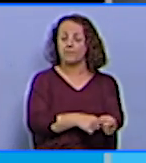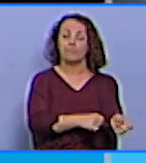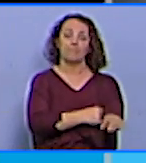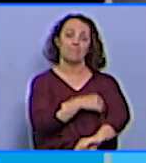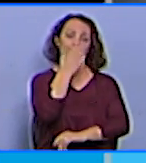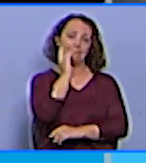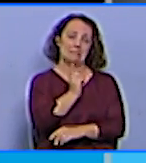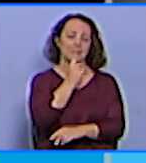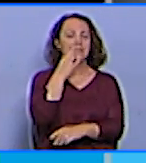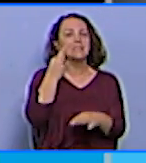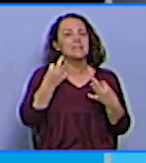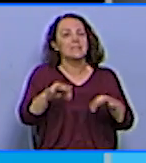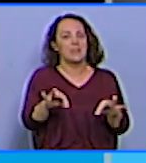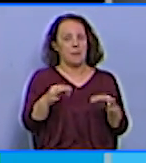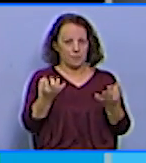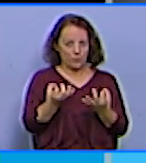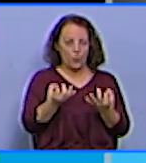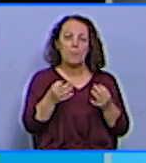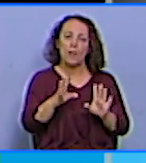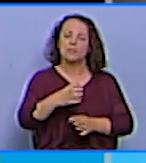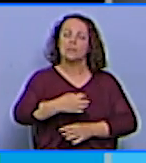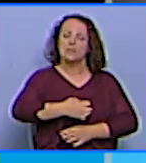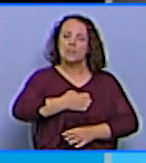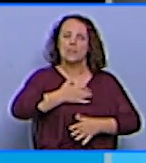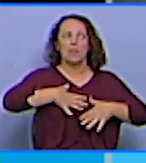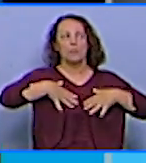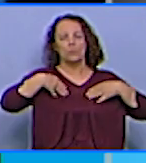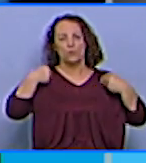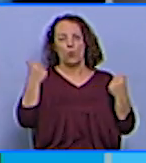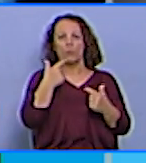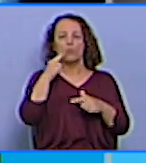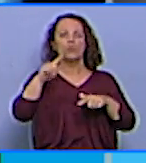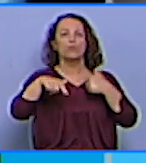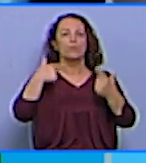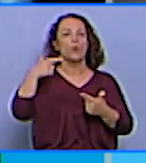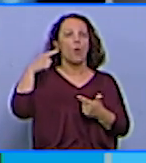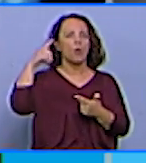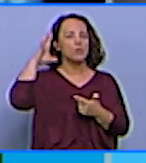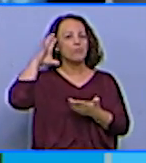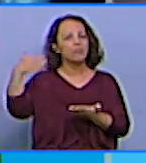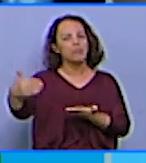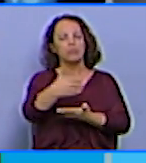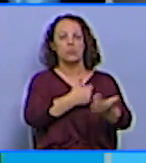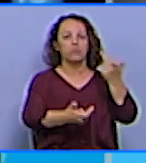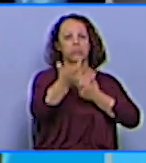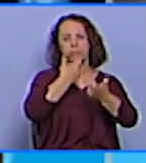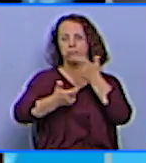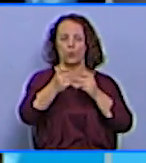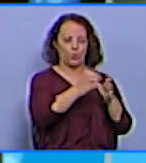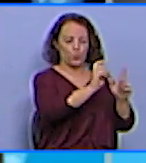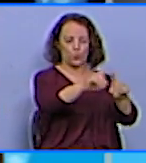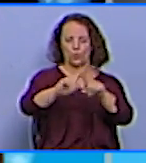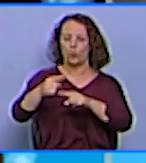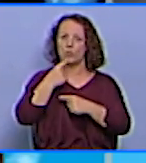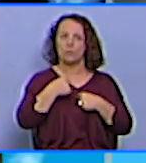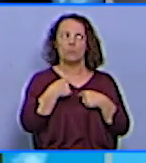muito simples, mas muito sentida, muito emotiva, e pelos ecos que tivemos de vários grupos de acólitos, foi